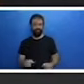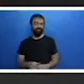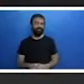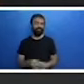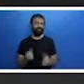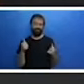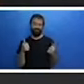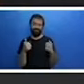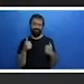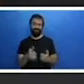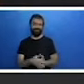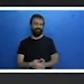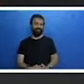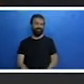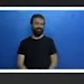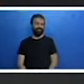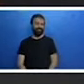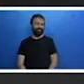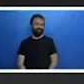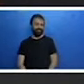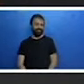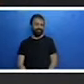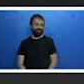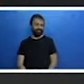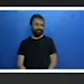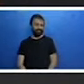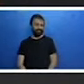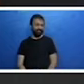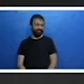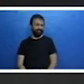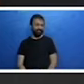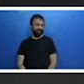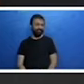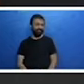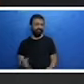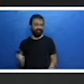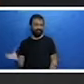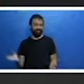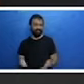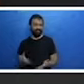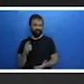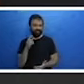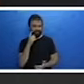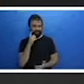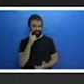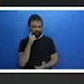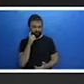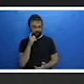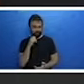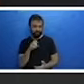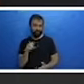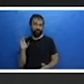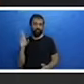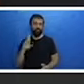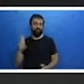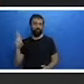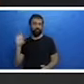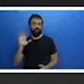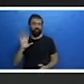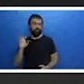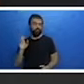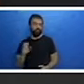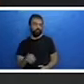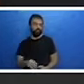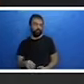a beleza ótimo muito bom Agora vamos fazer um Só usando nossa mão